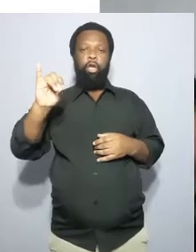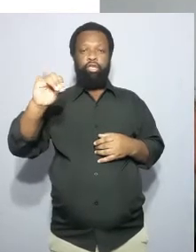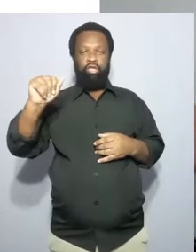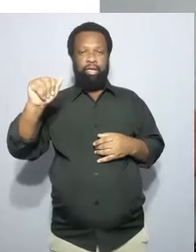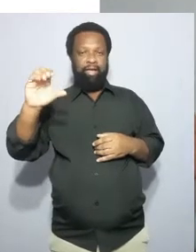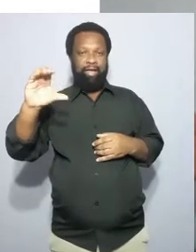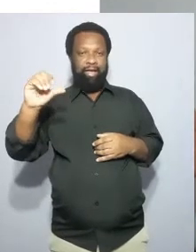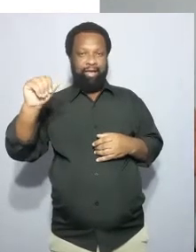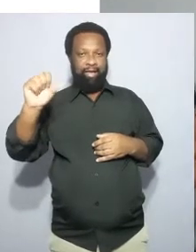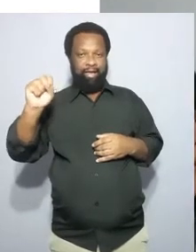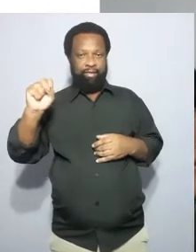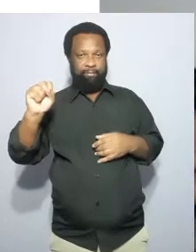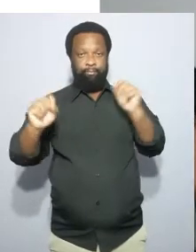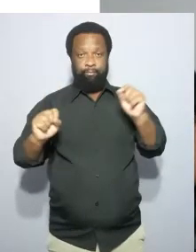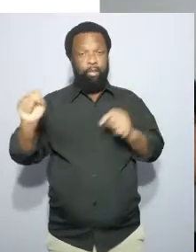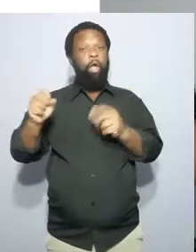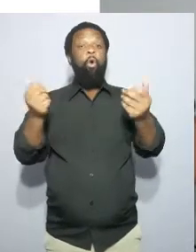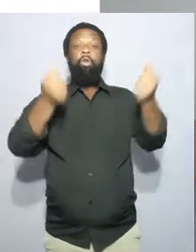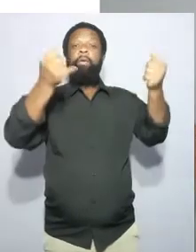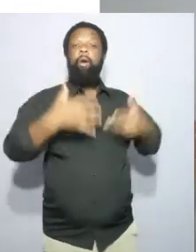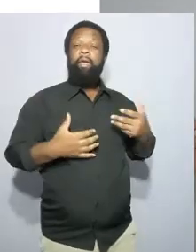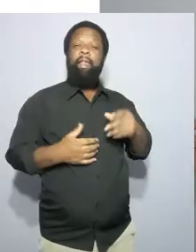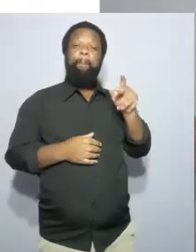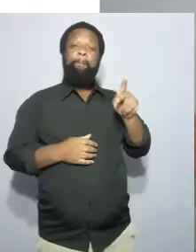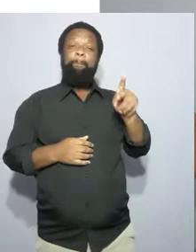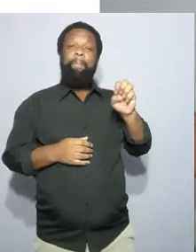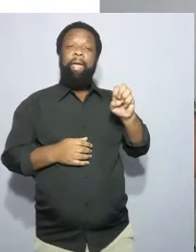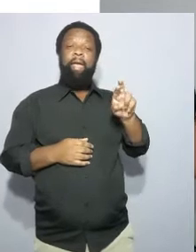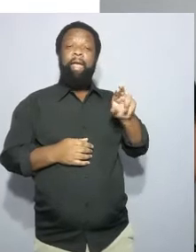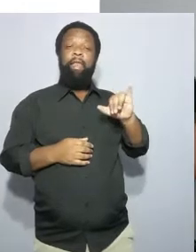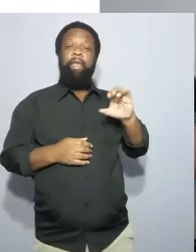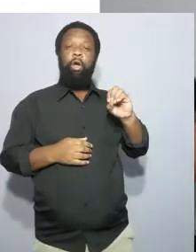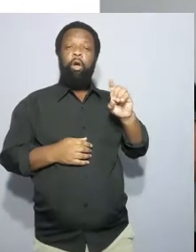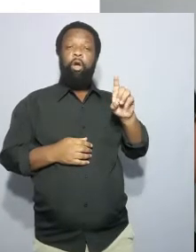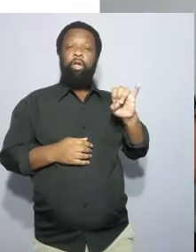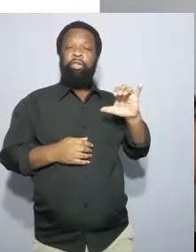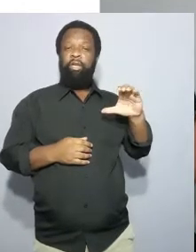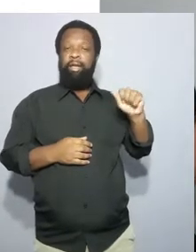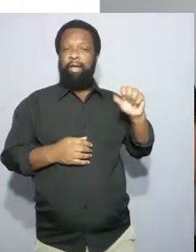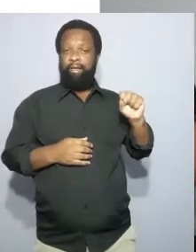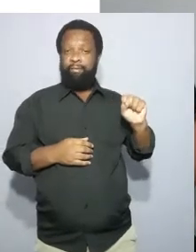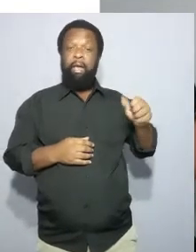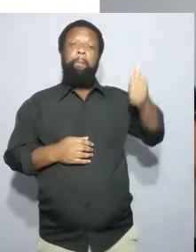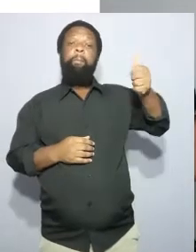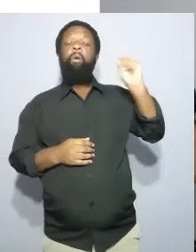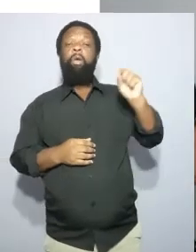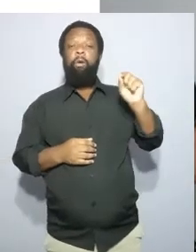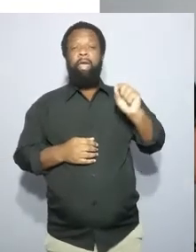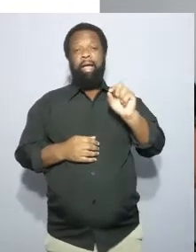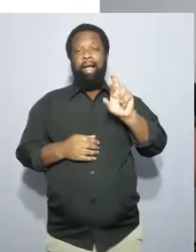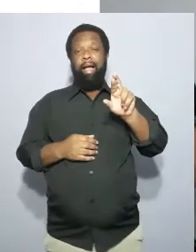bem, das propriedades periódicas. A primeira que eu gostaria de falar com vocês é o raio